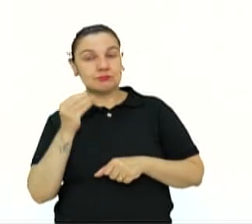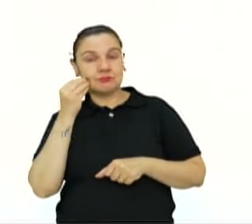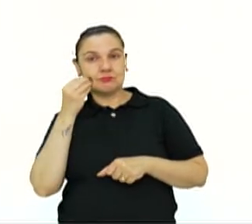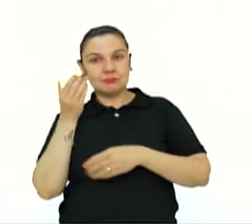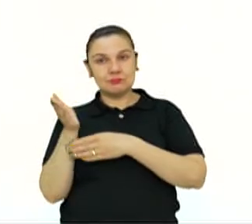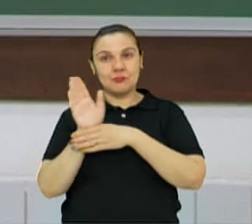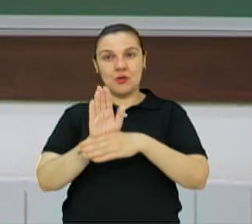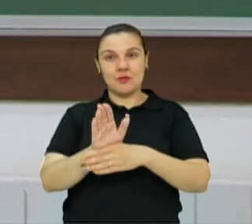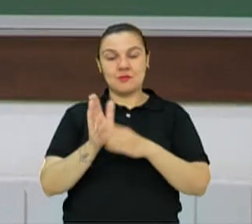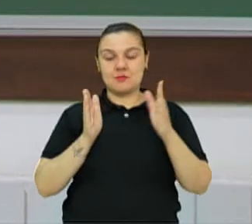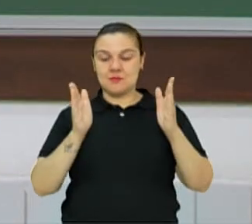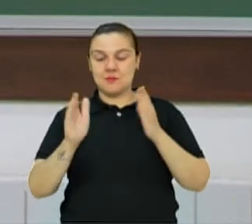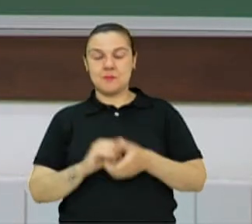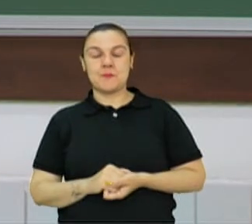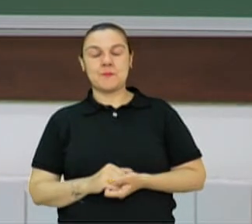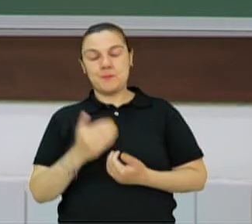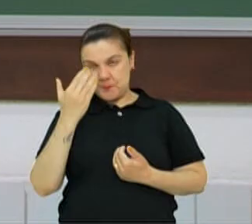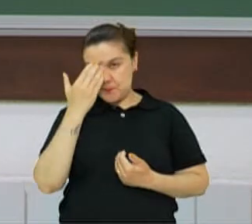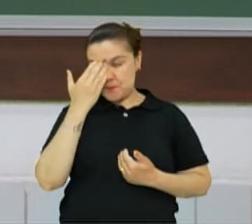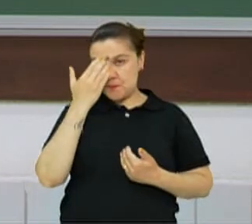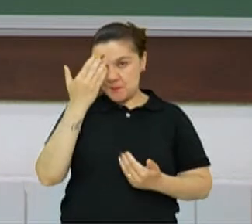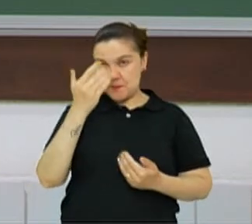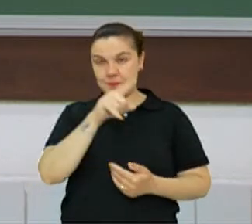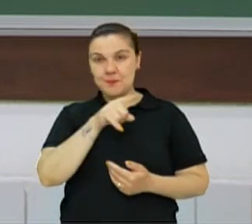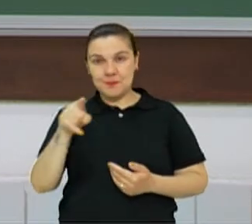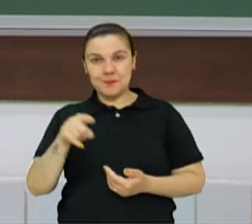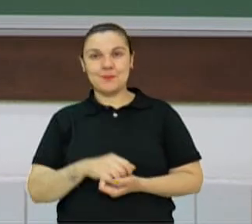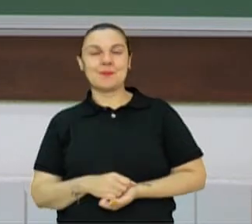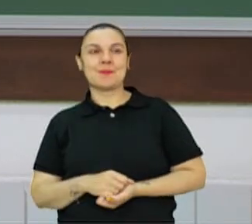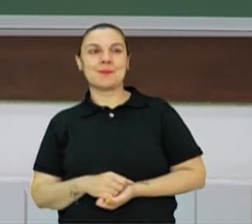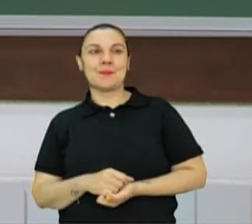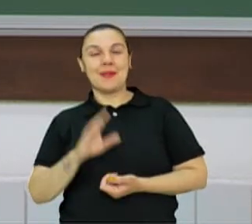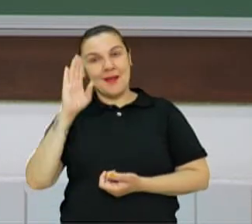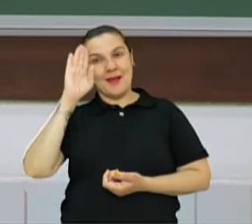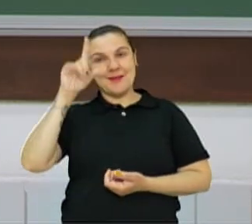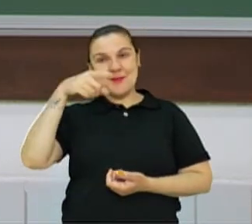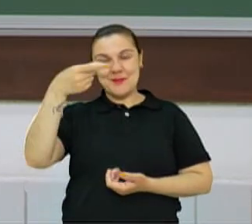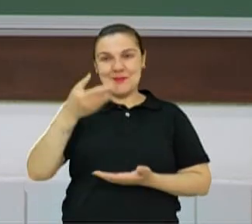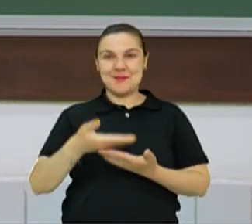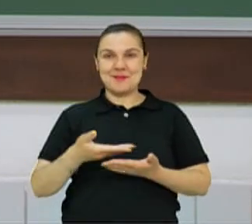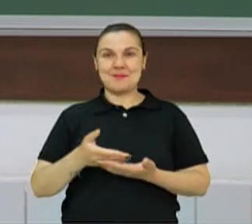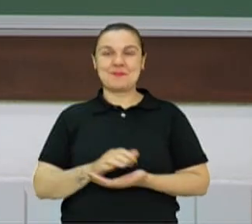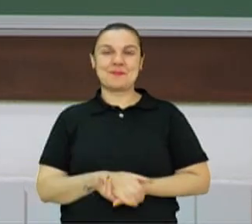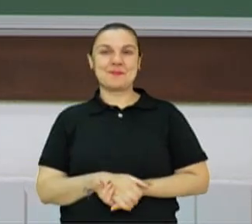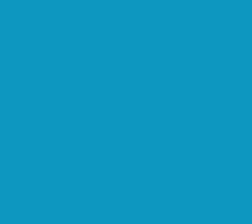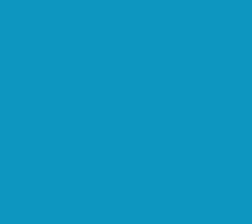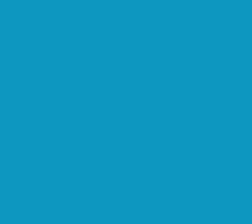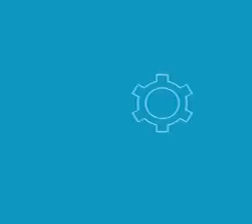ajudar vocês nesses momentos. Agradeço a sua atenção e até a nossa próxima aula.